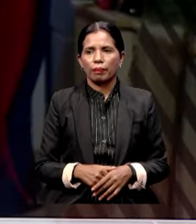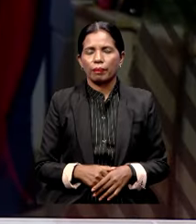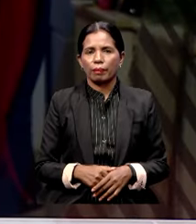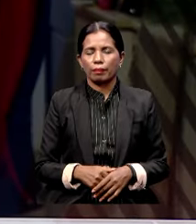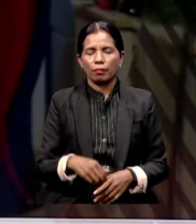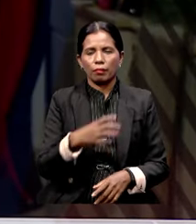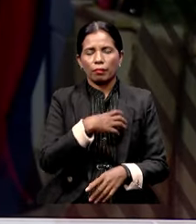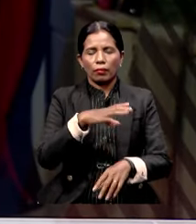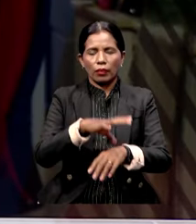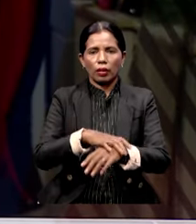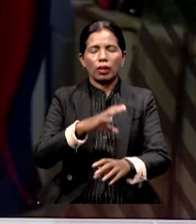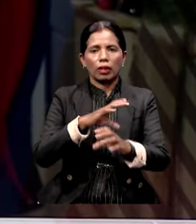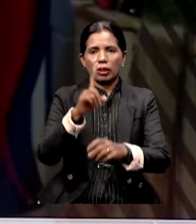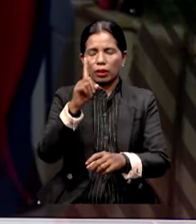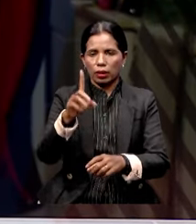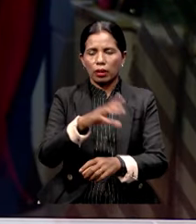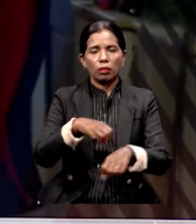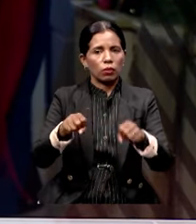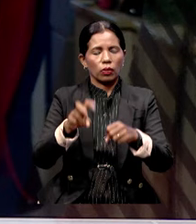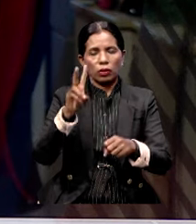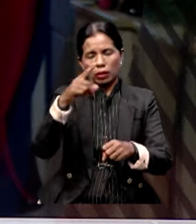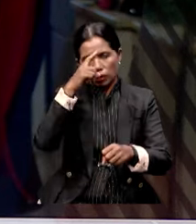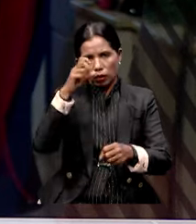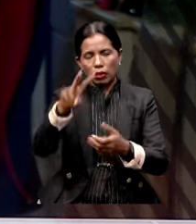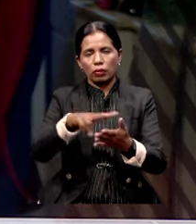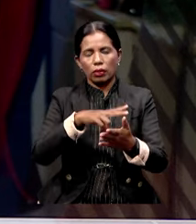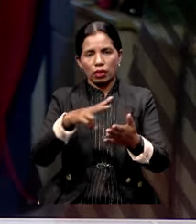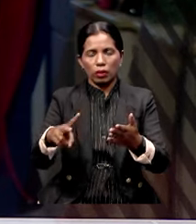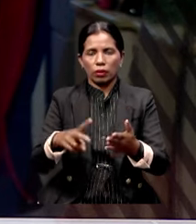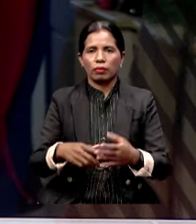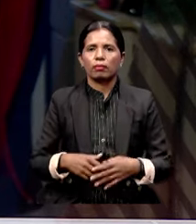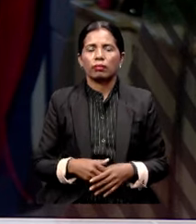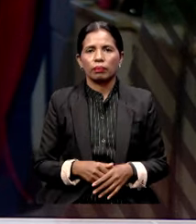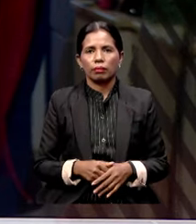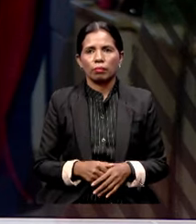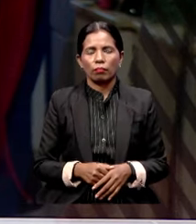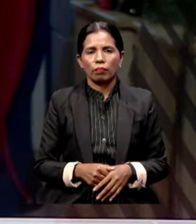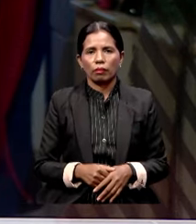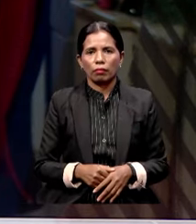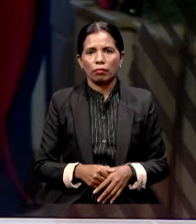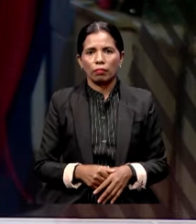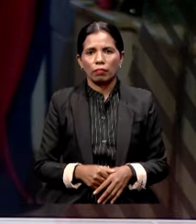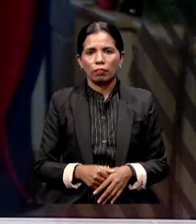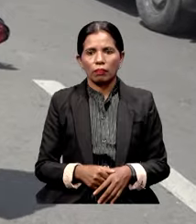PNTL prende carreta ida no motorizada rua, também viola sinais a trânsito.